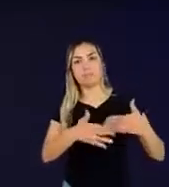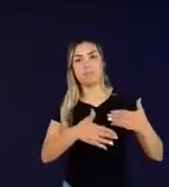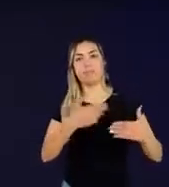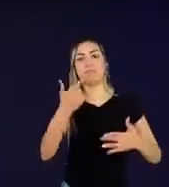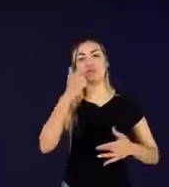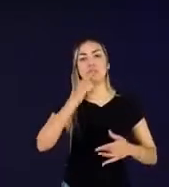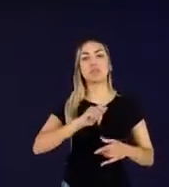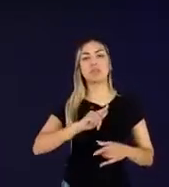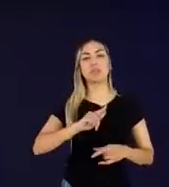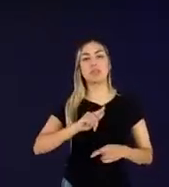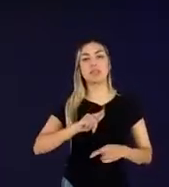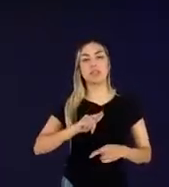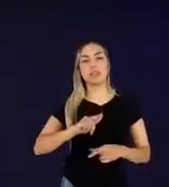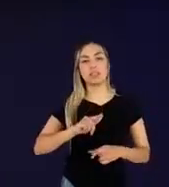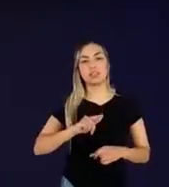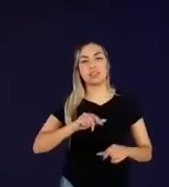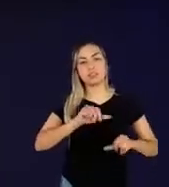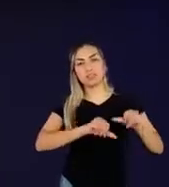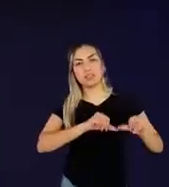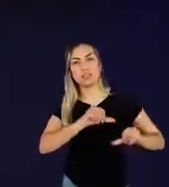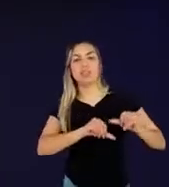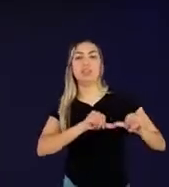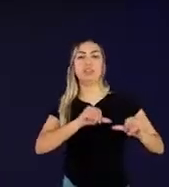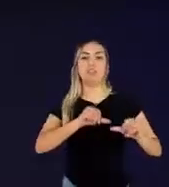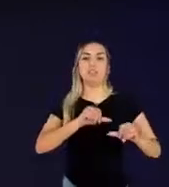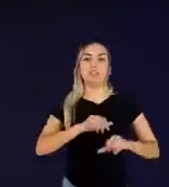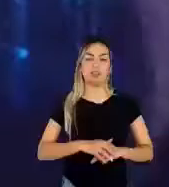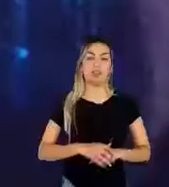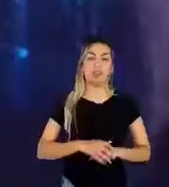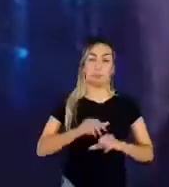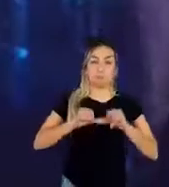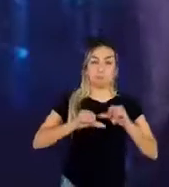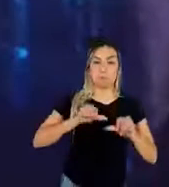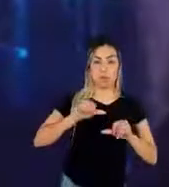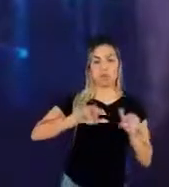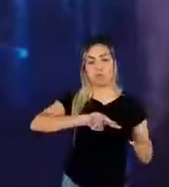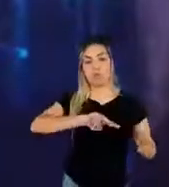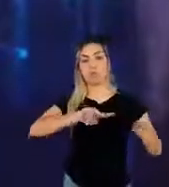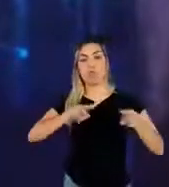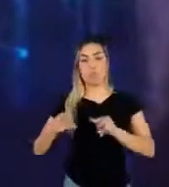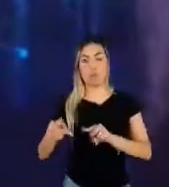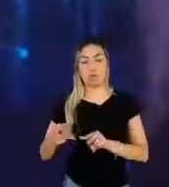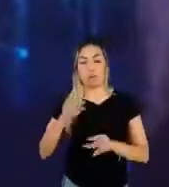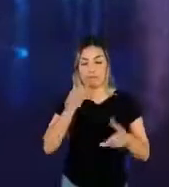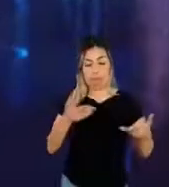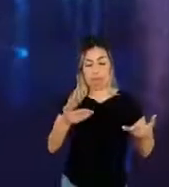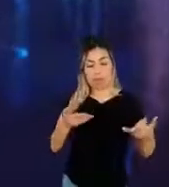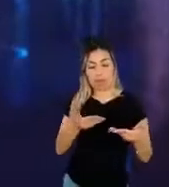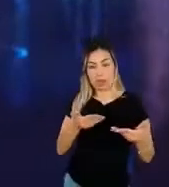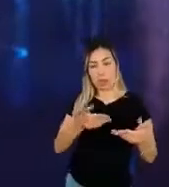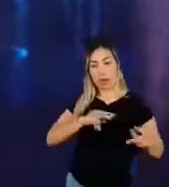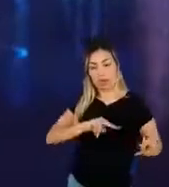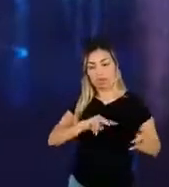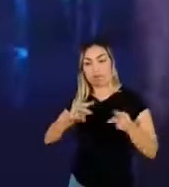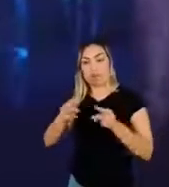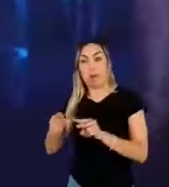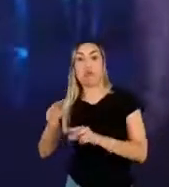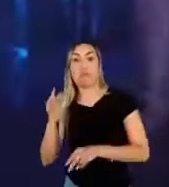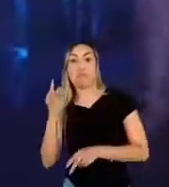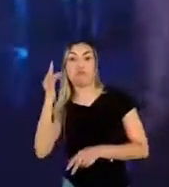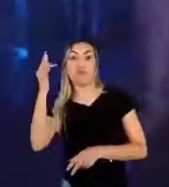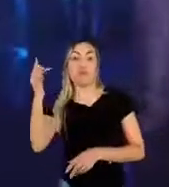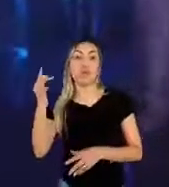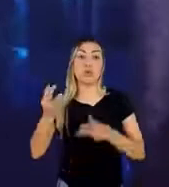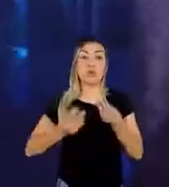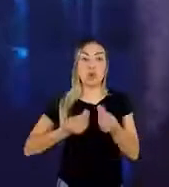transição dessa transição do modelo atual para o modelo futuro. né, o Rui colocou muito bem aqui a